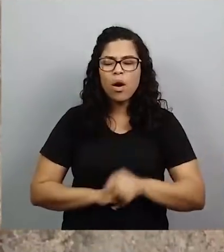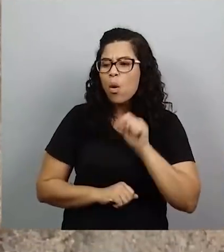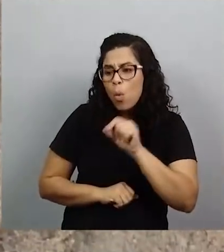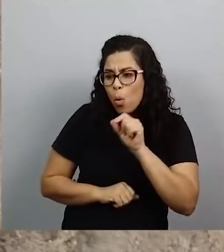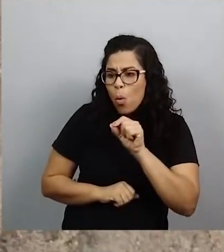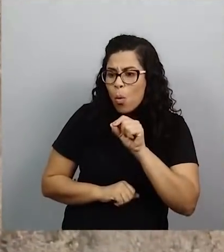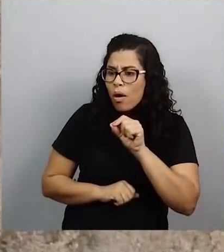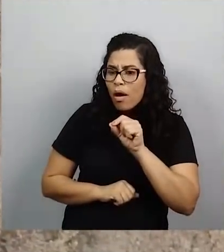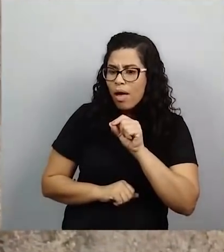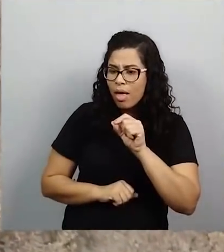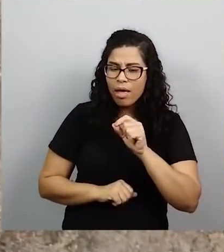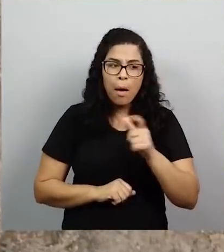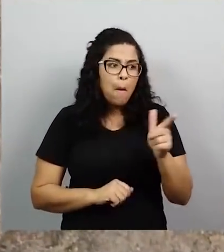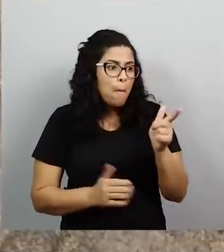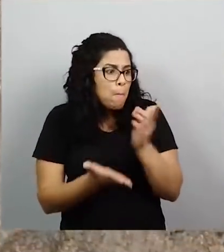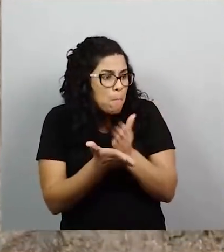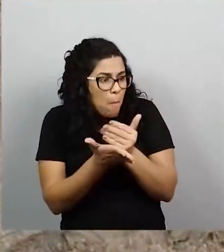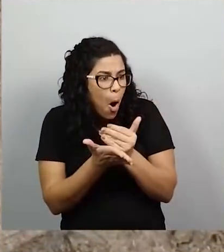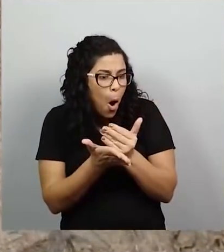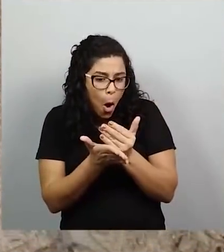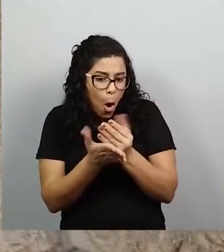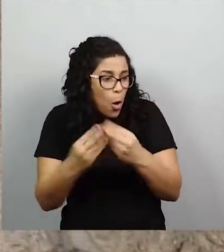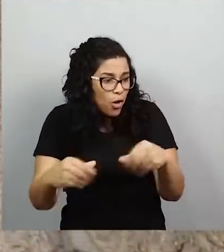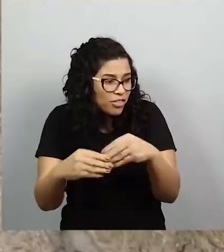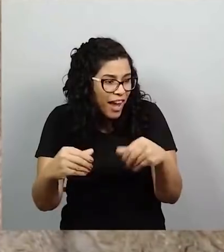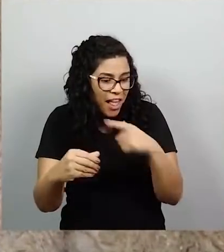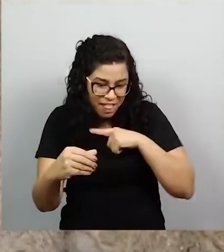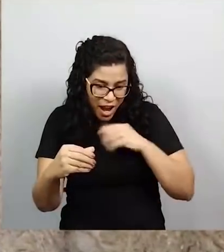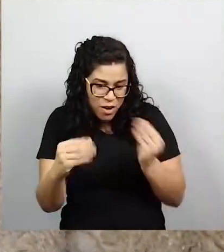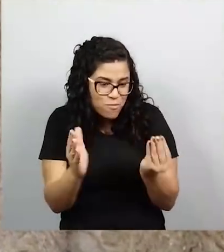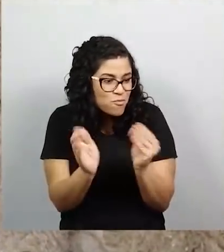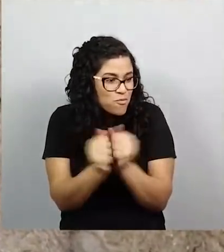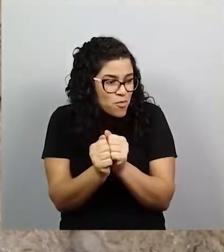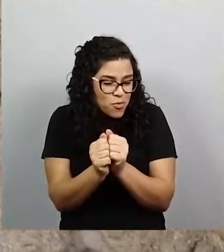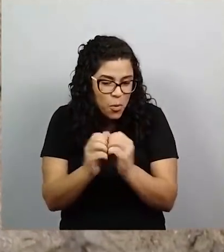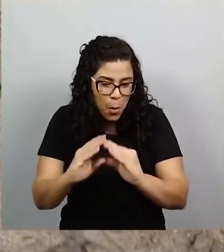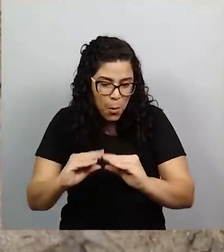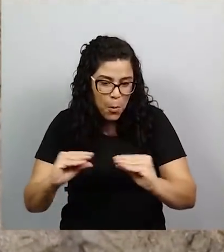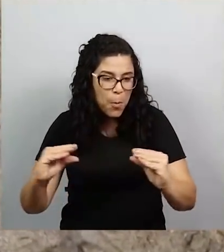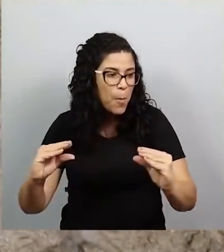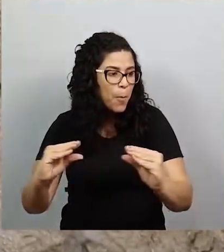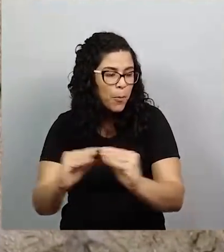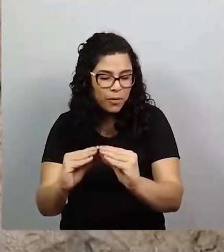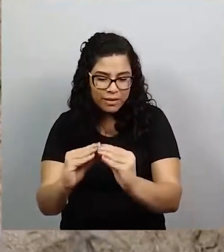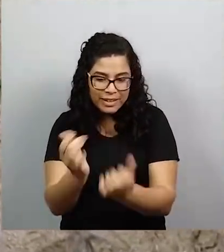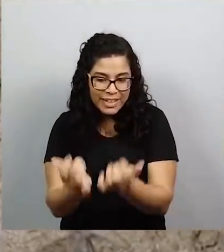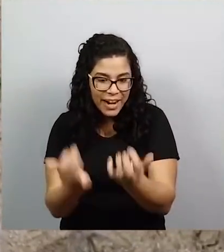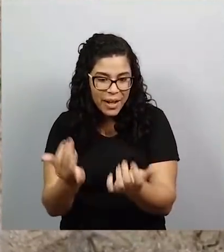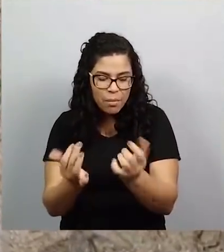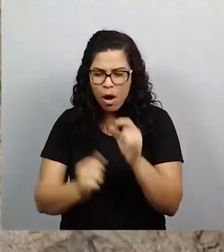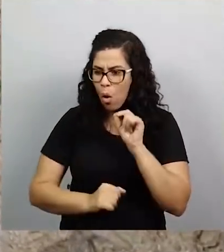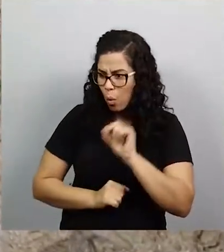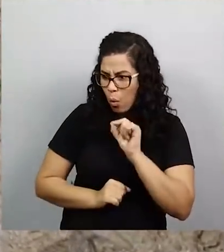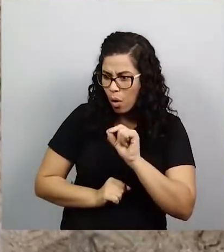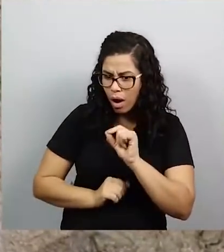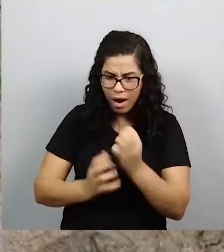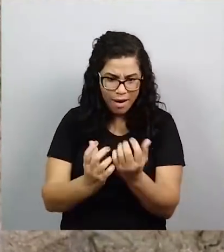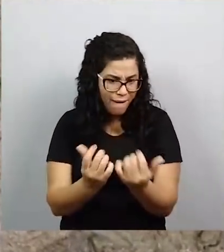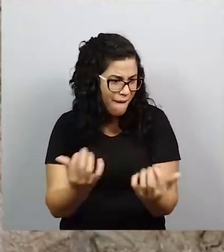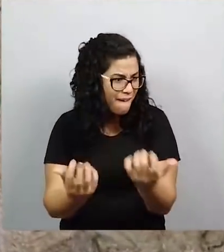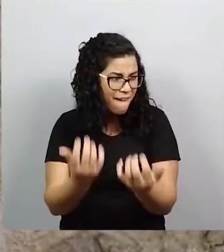um bolo de terra, tem até recheio. Recheio de quê? De grama. Que